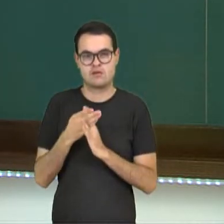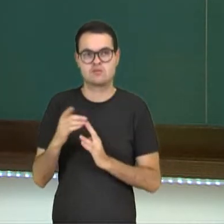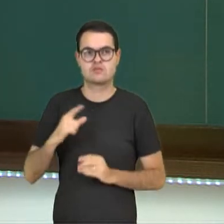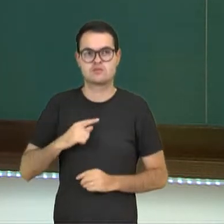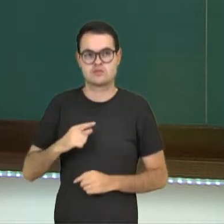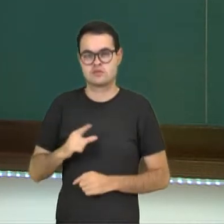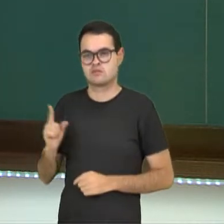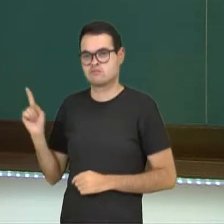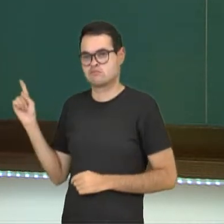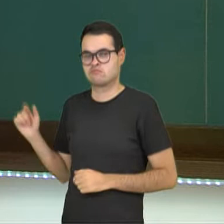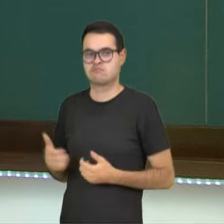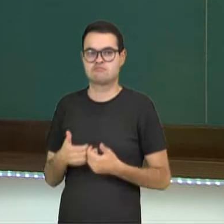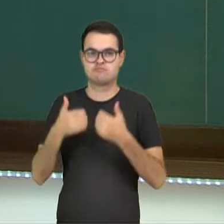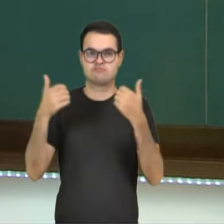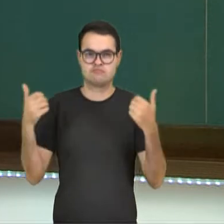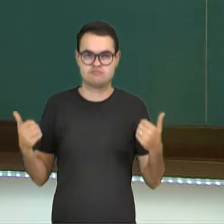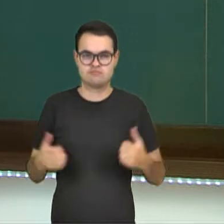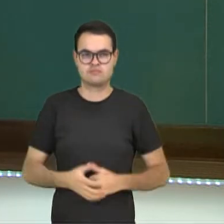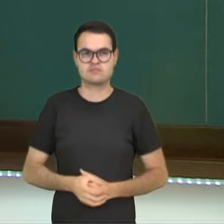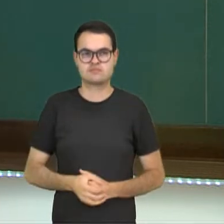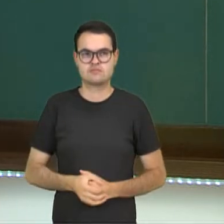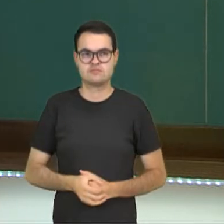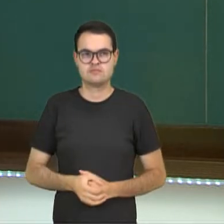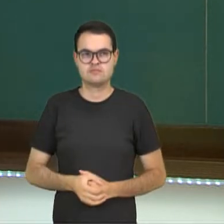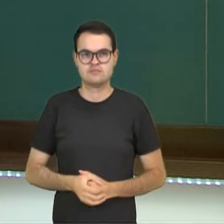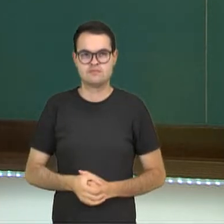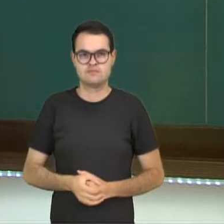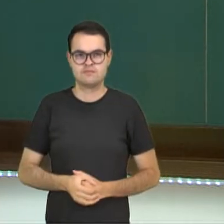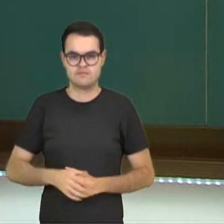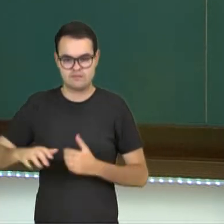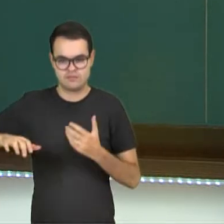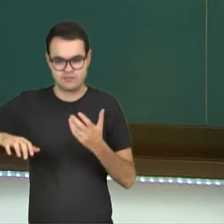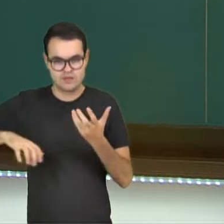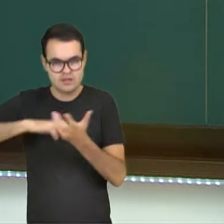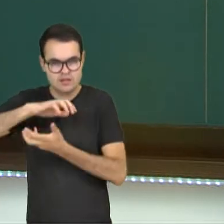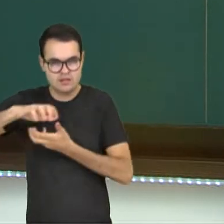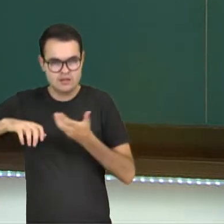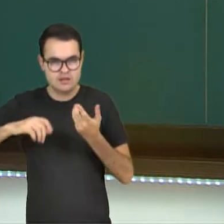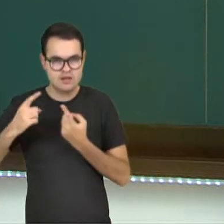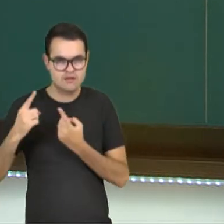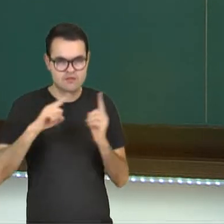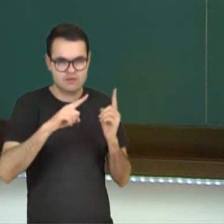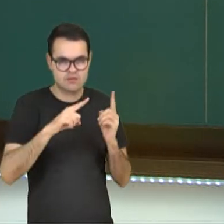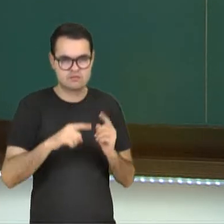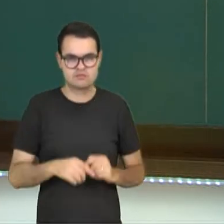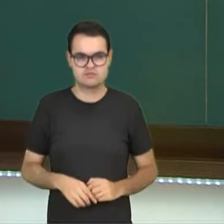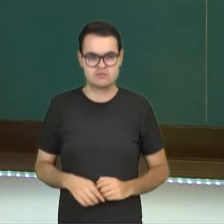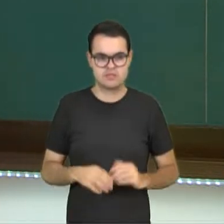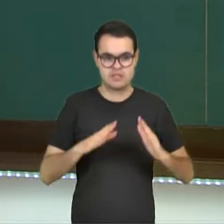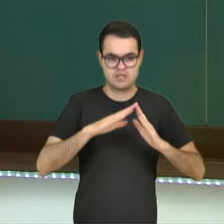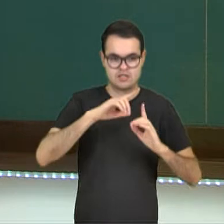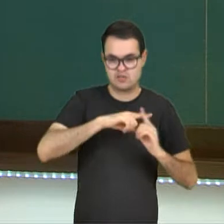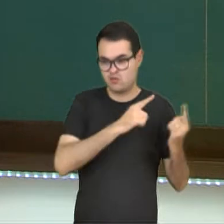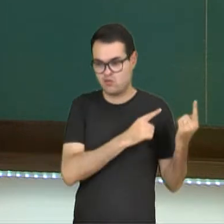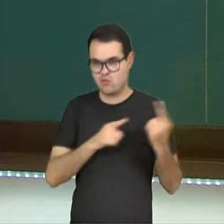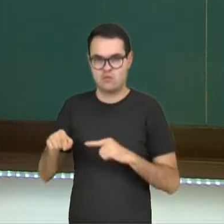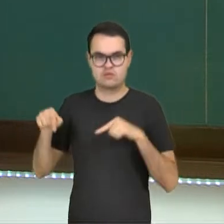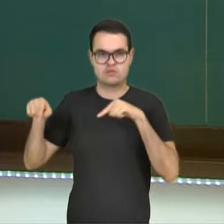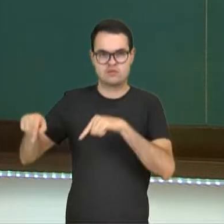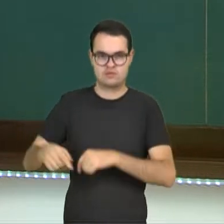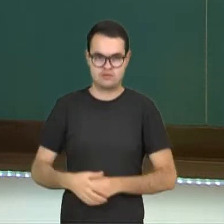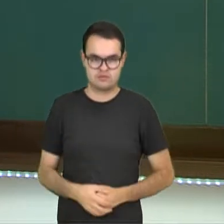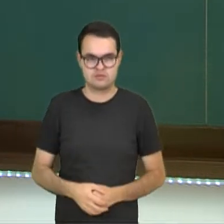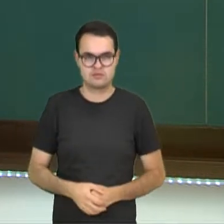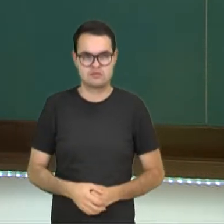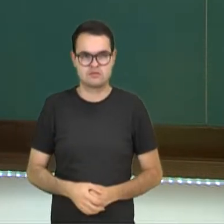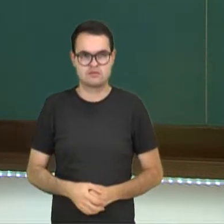tinha diferenças. A Reforma e a Contra-Reforma. Tá? Então a gente tinha a Reforma Protestante, que pregava